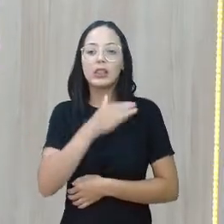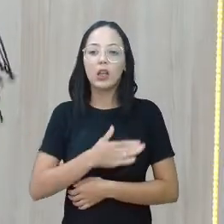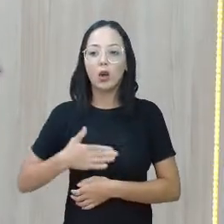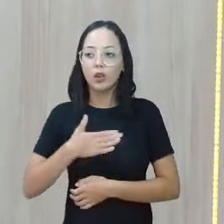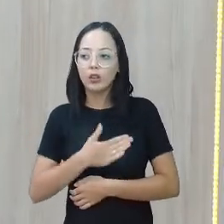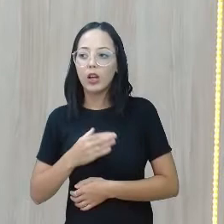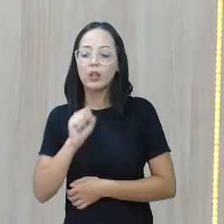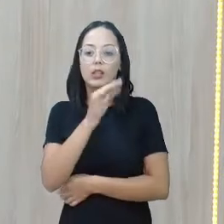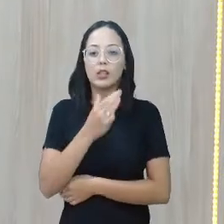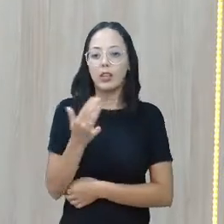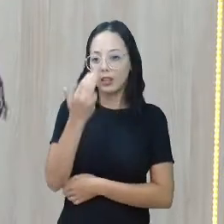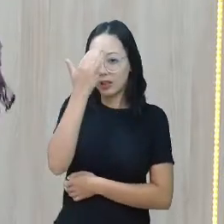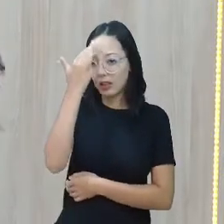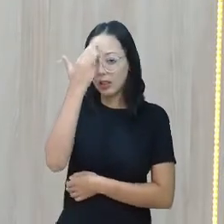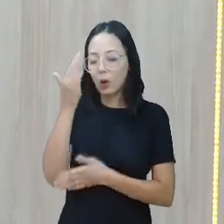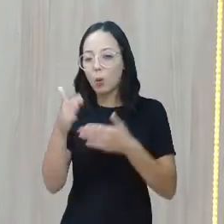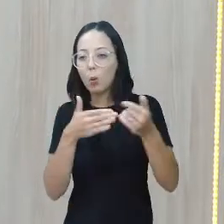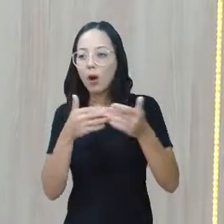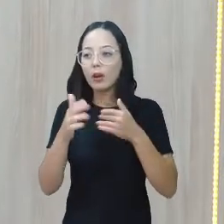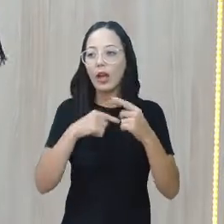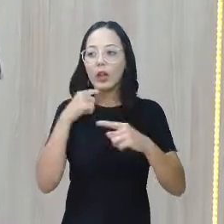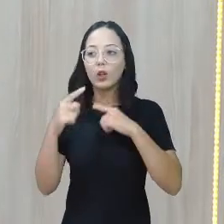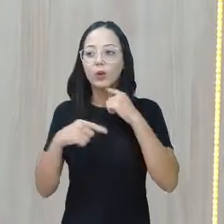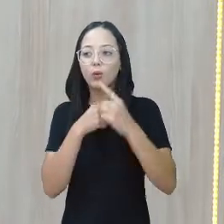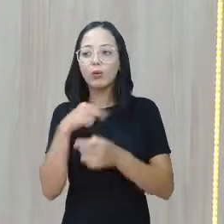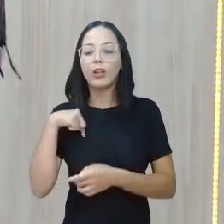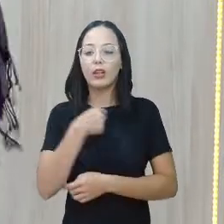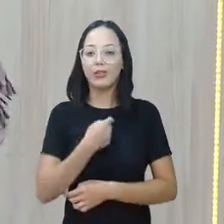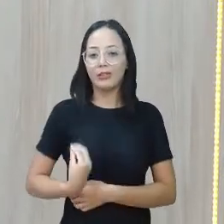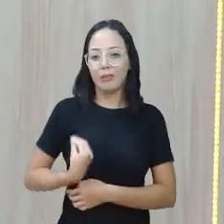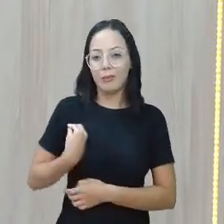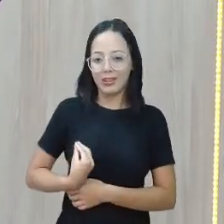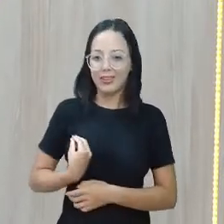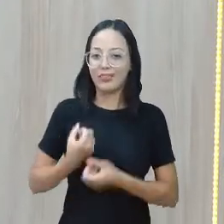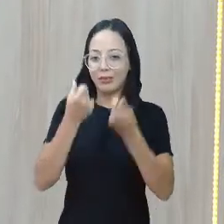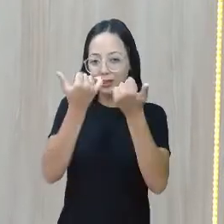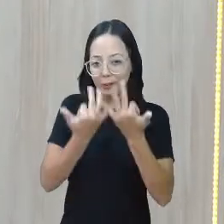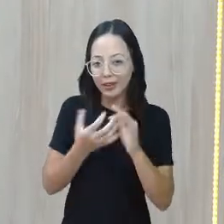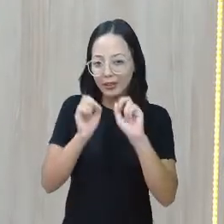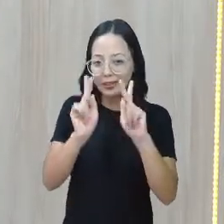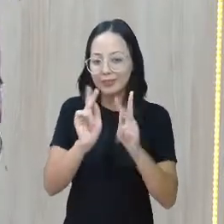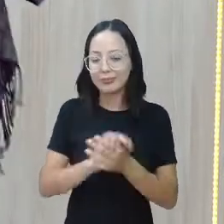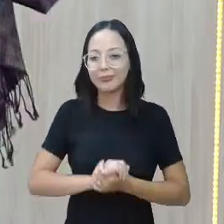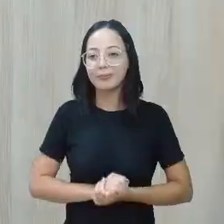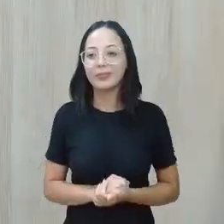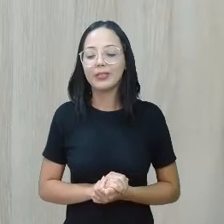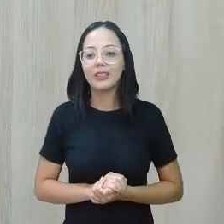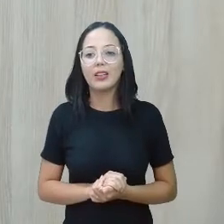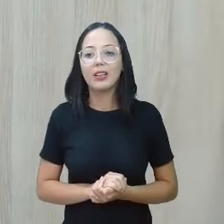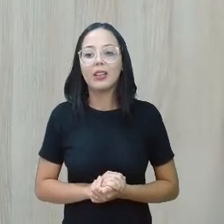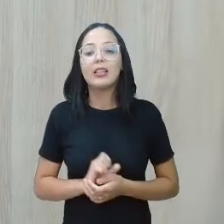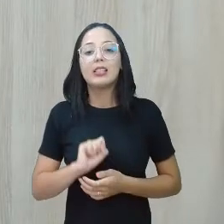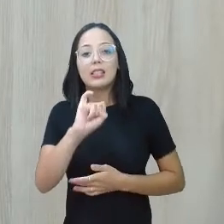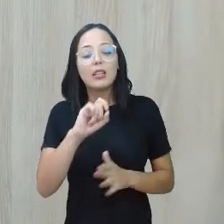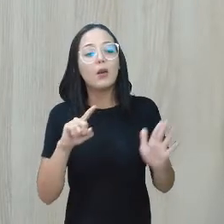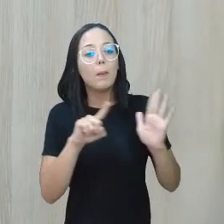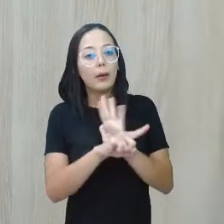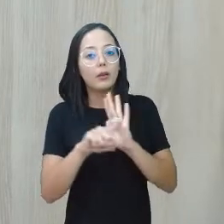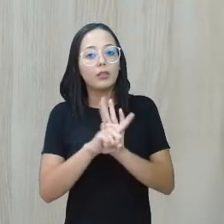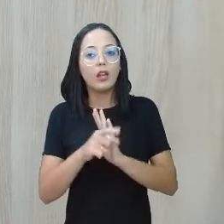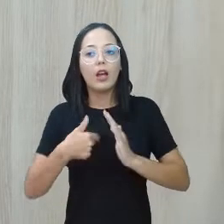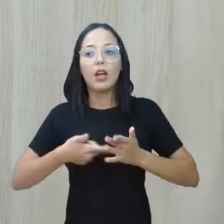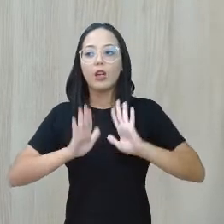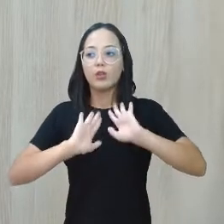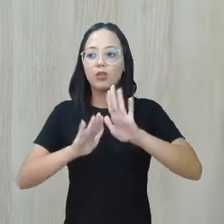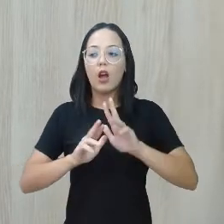se estiver entendendo e qualquer dúvida, a gente está aqui, né, Vilma, para tirar a tua dúvida. Se eles perguntarem aqui, eu já vou tirando a dúvida aqui no